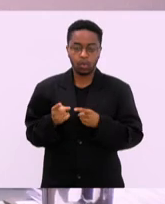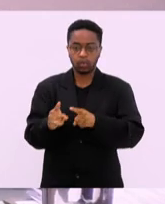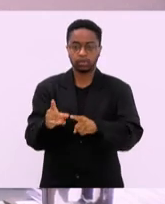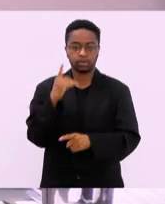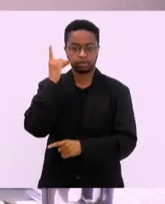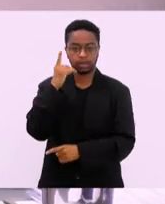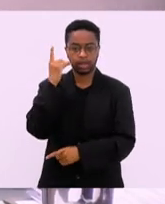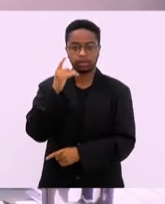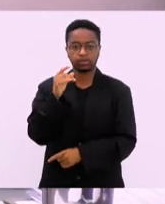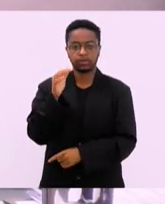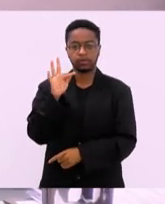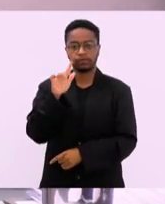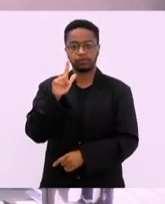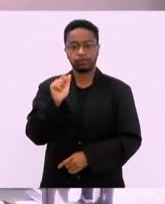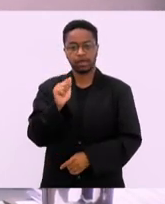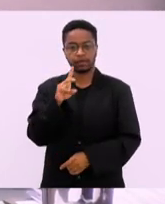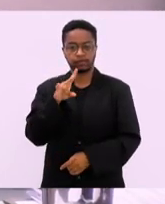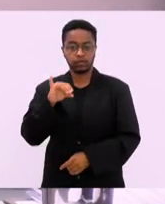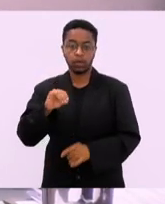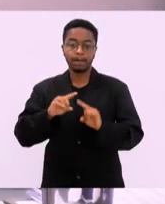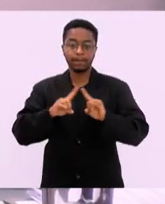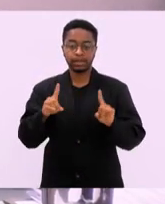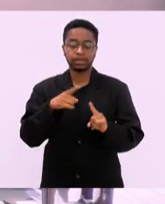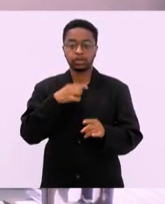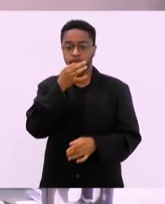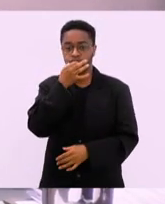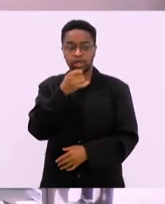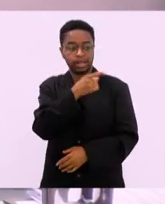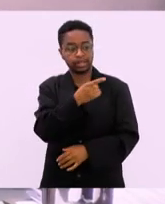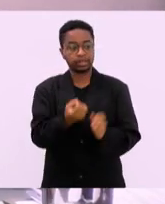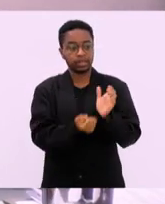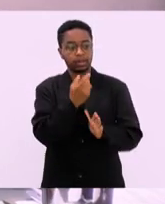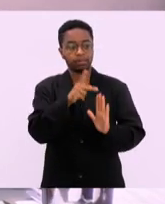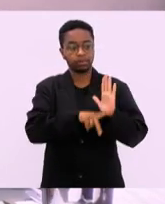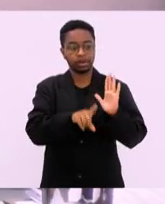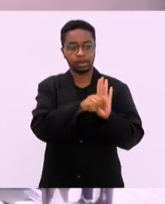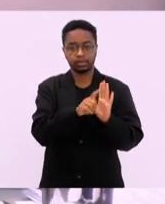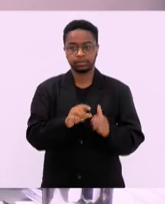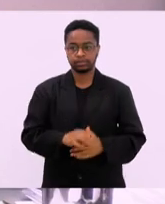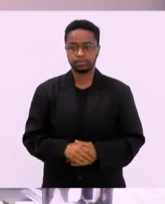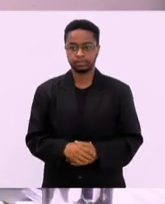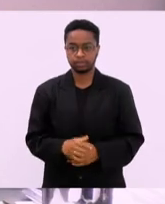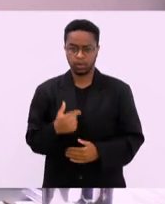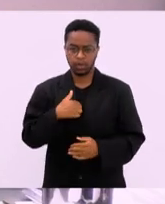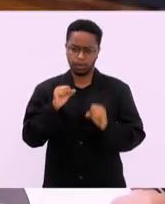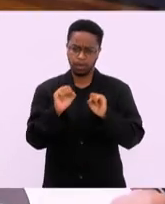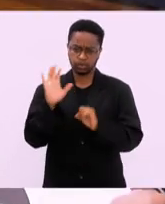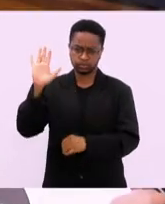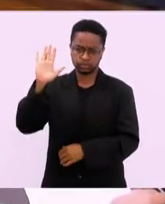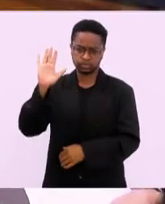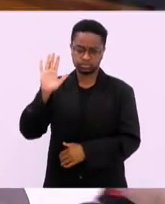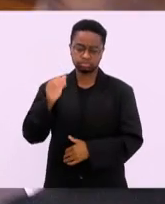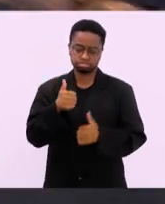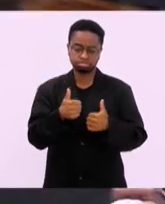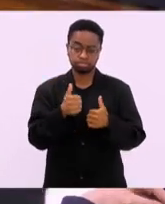e fica aqui a sugestão que o deputado Serafini apresente o projeto de lei nesse sentido. Doutor Serginho, o senhor me dá uma parte? Claro. Eu até